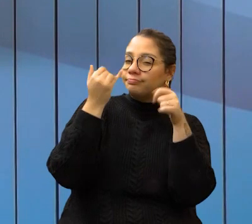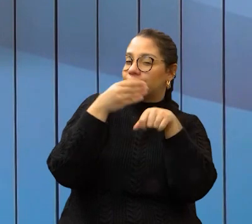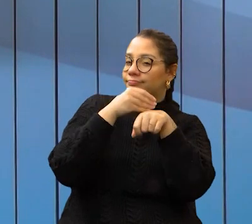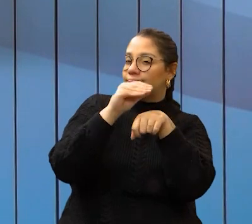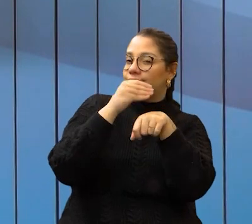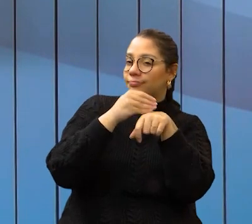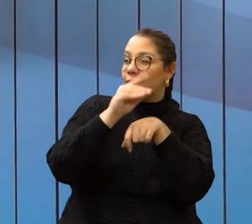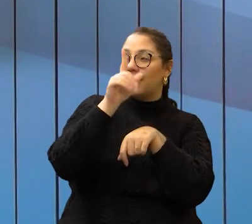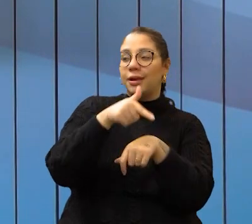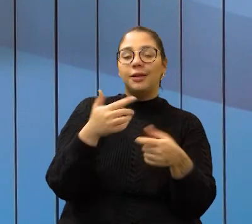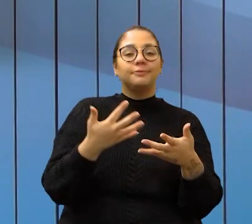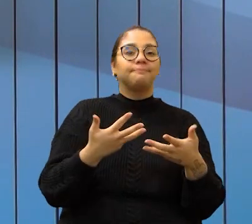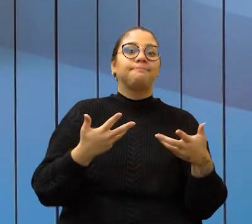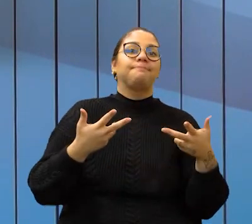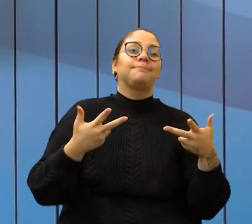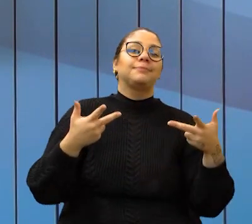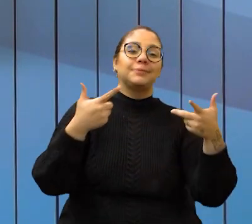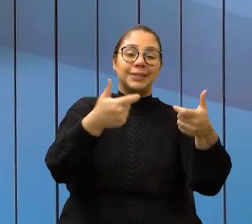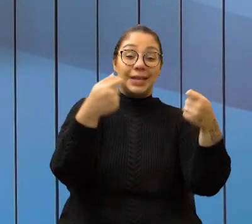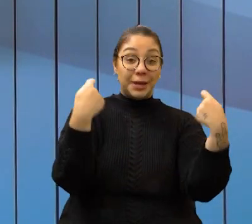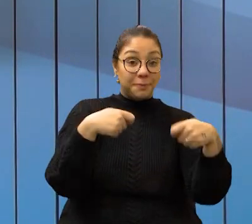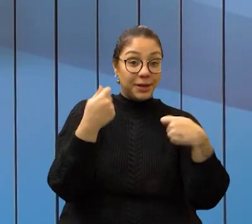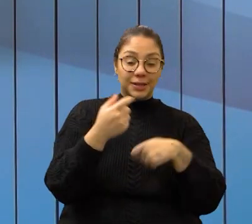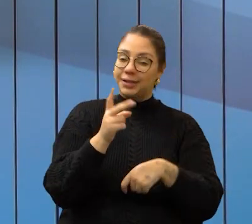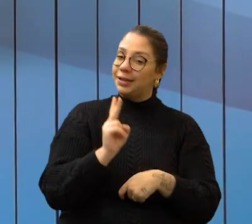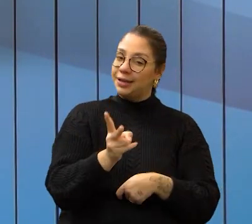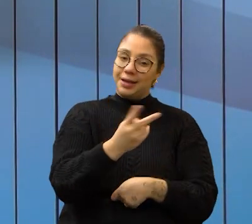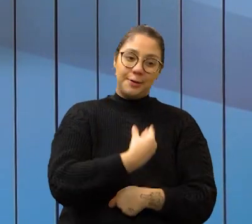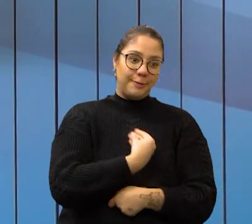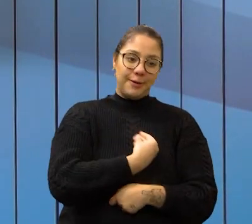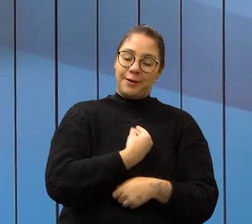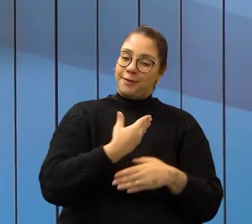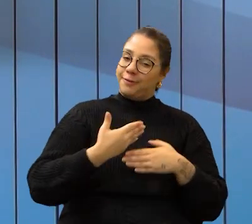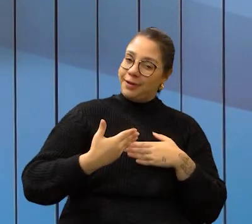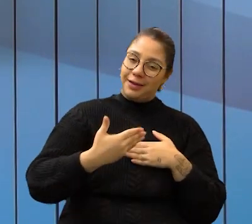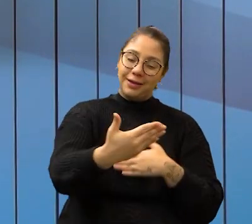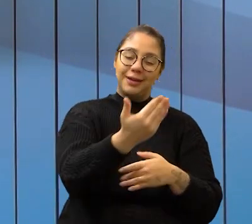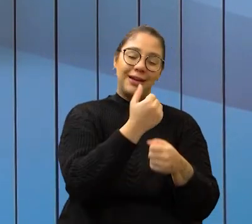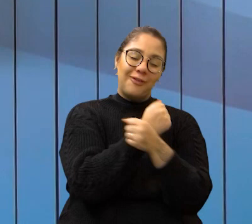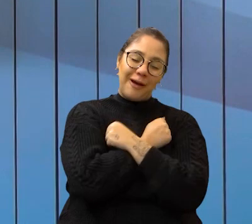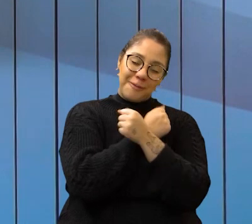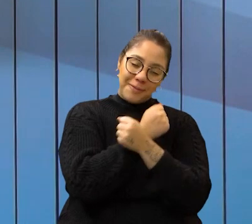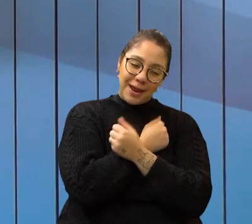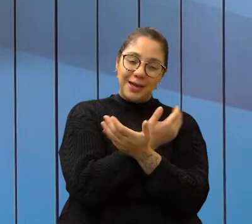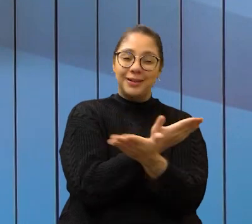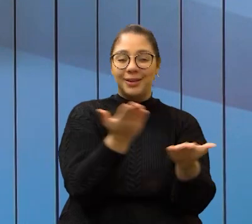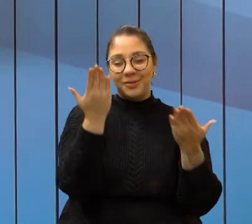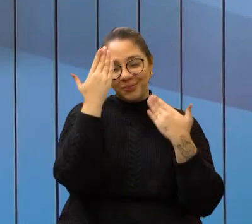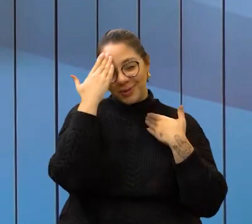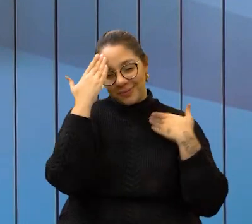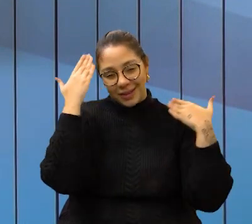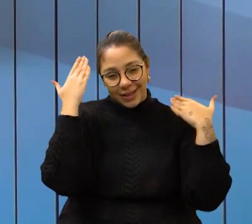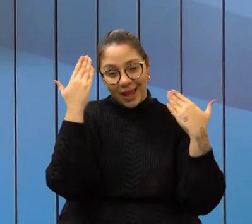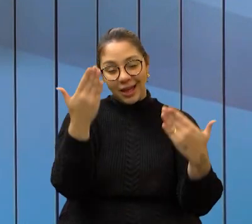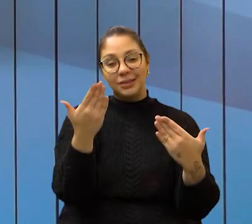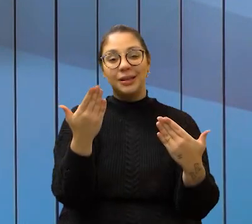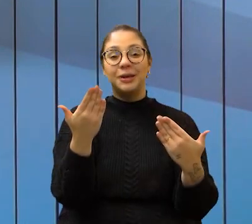que são excelentes e a gente deve carregar para a vida, né? Um abraço grande, muito